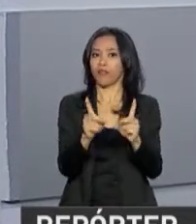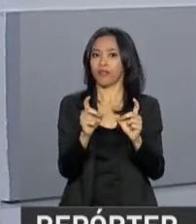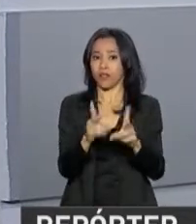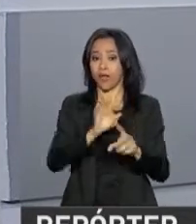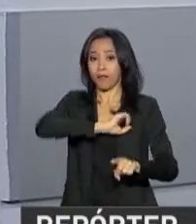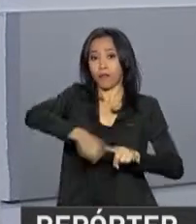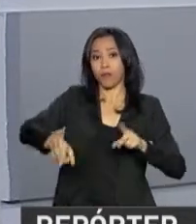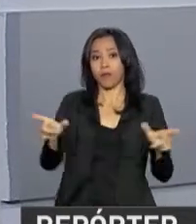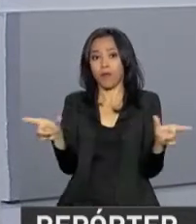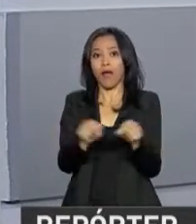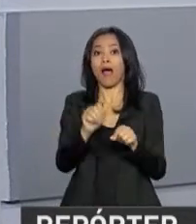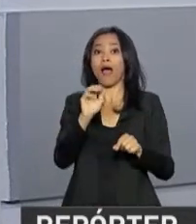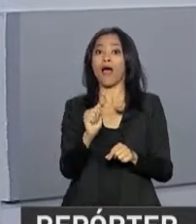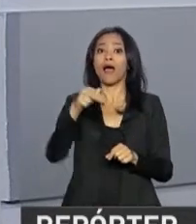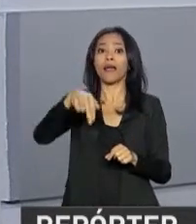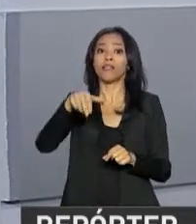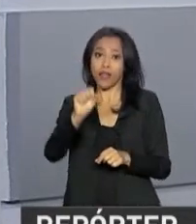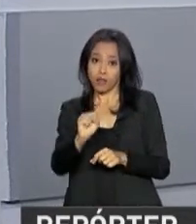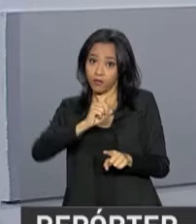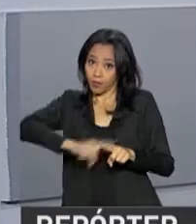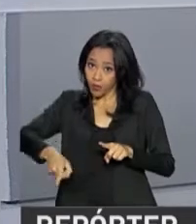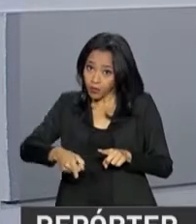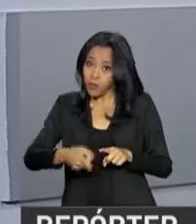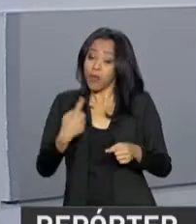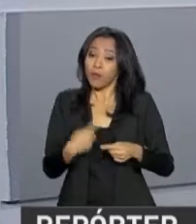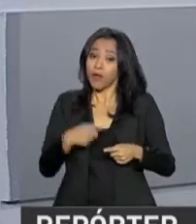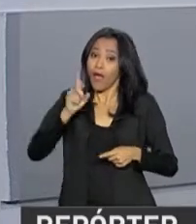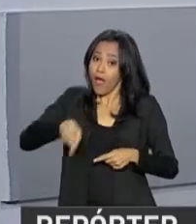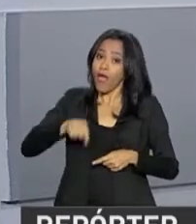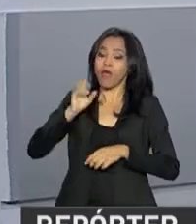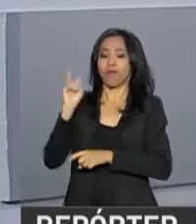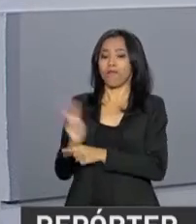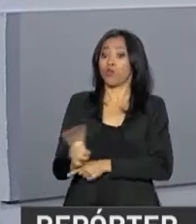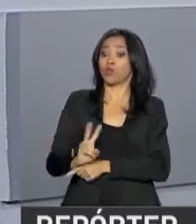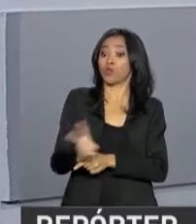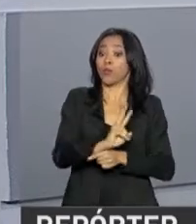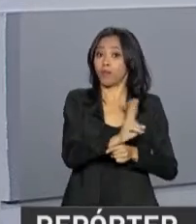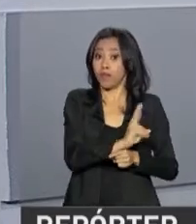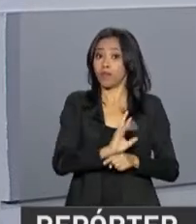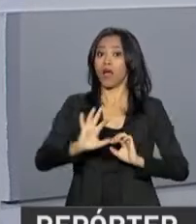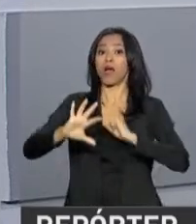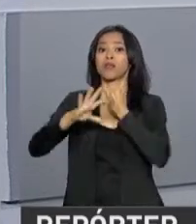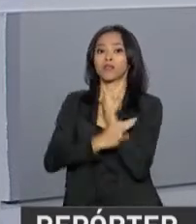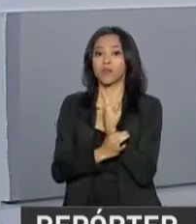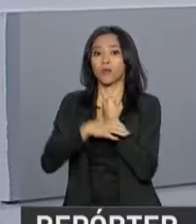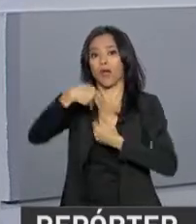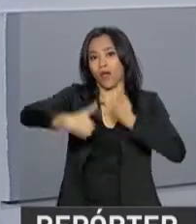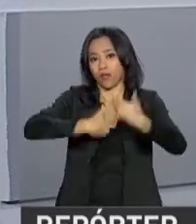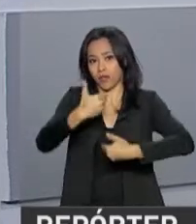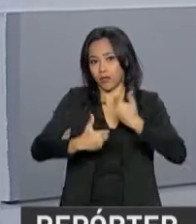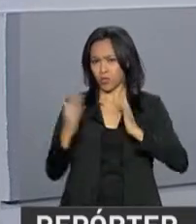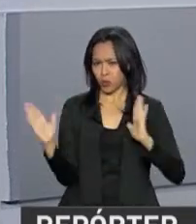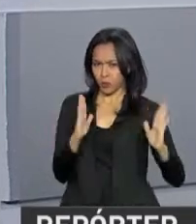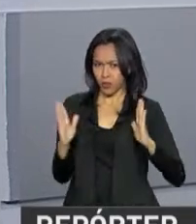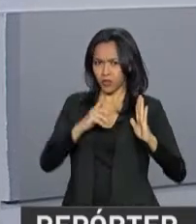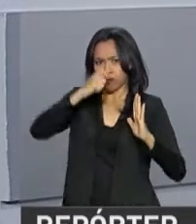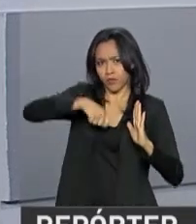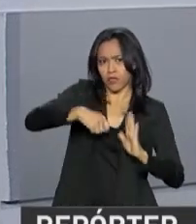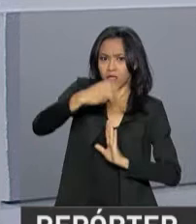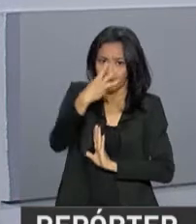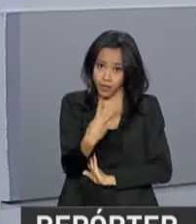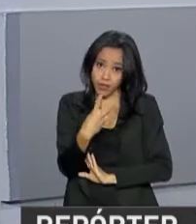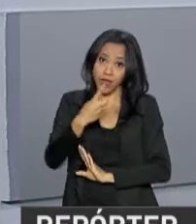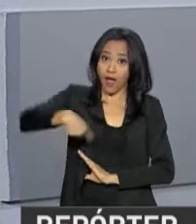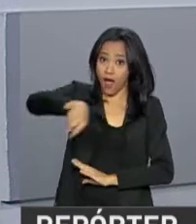suplementar a medida é resultado do programa de monitoramento da garantia de atendimento realizado a cada três meses as